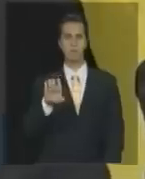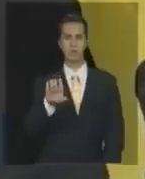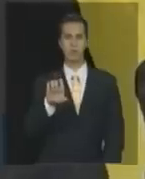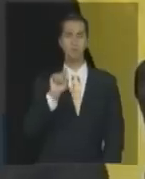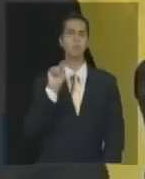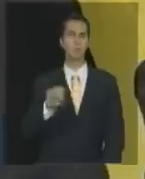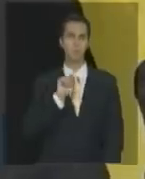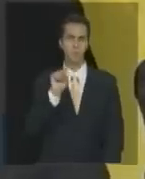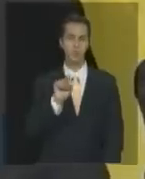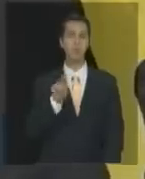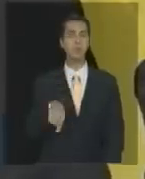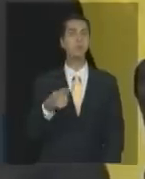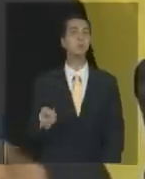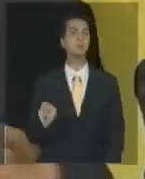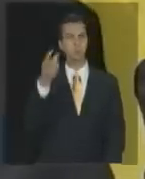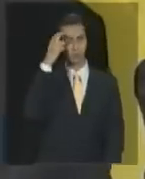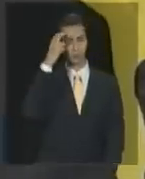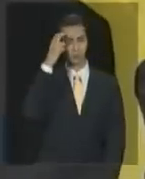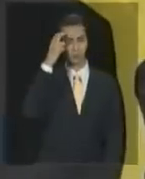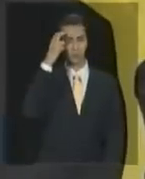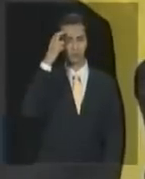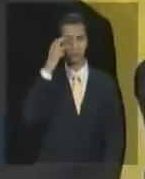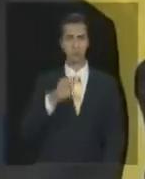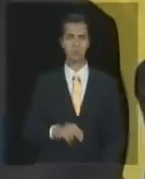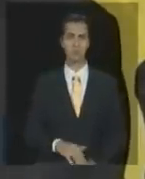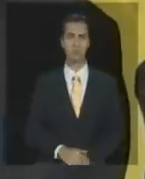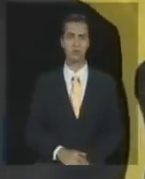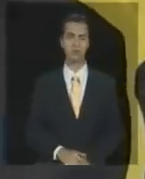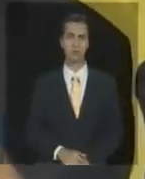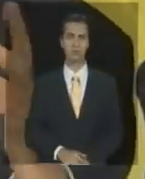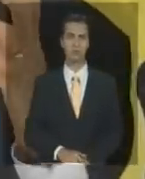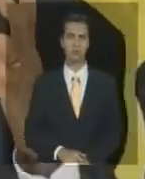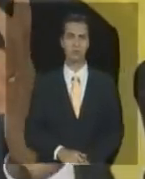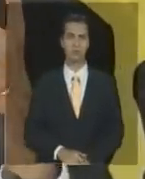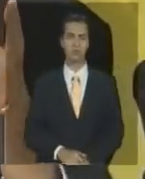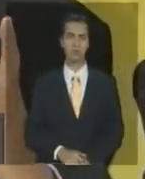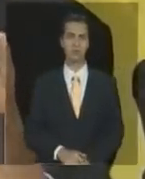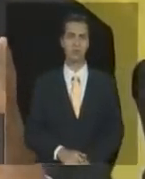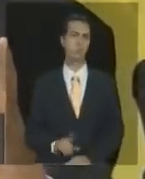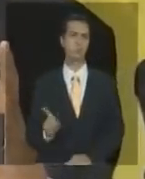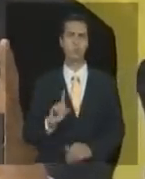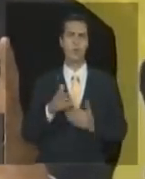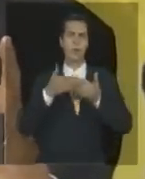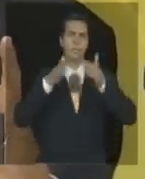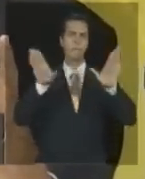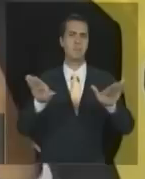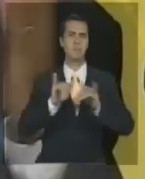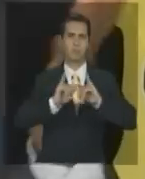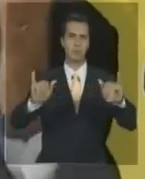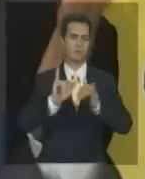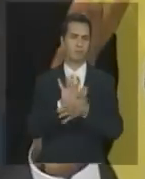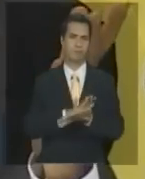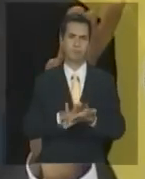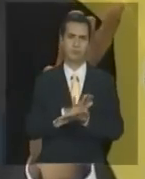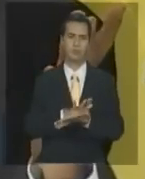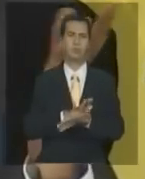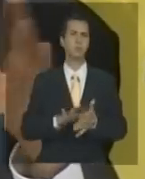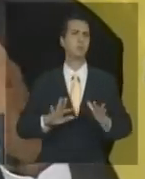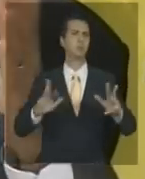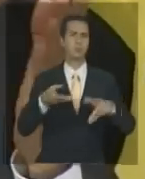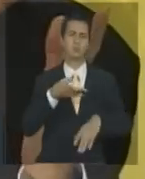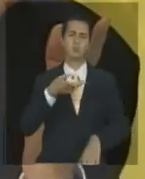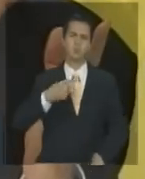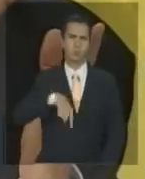cultura, digamos assim, da não abertura de informações. Bom, todos nós sabemos